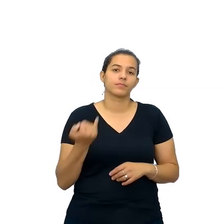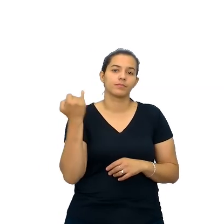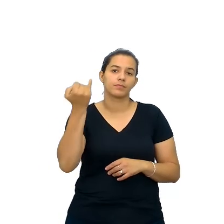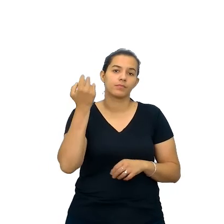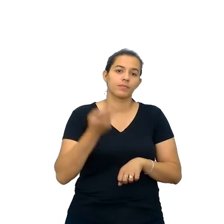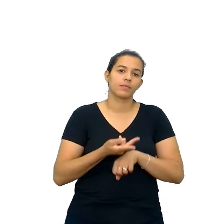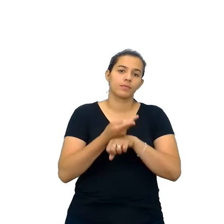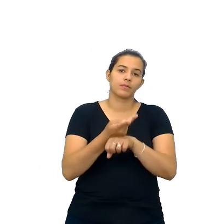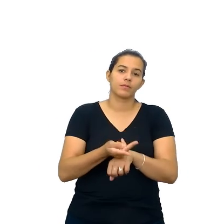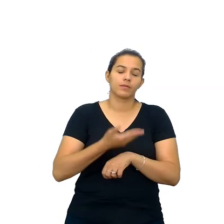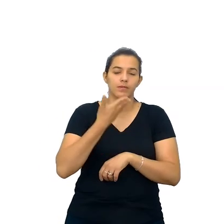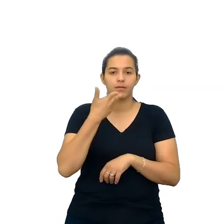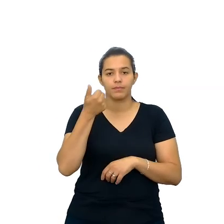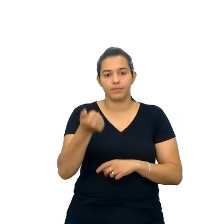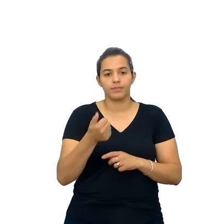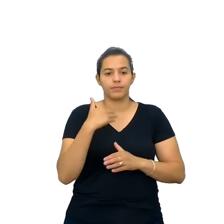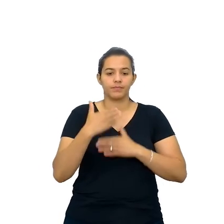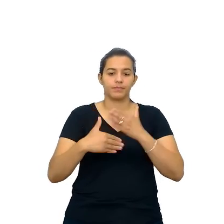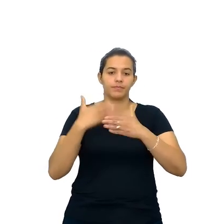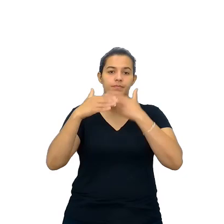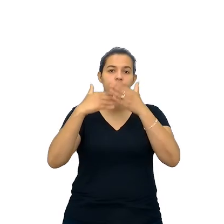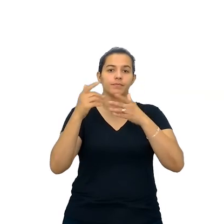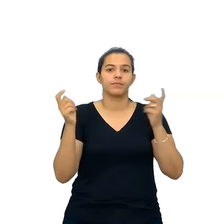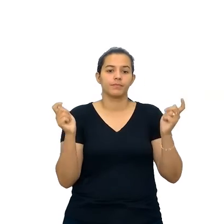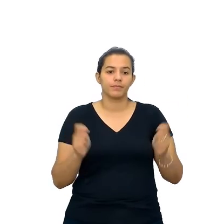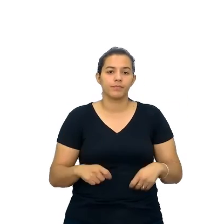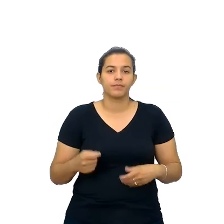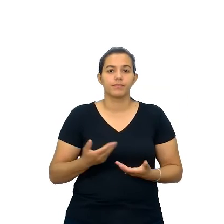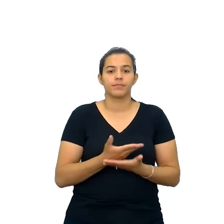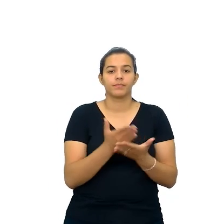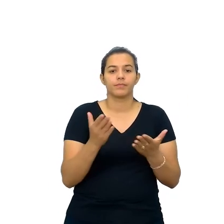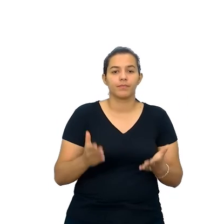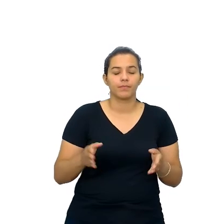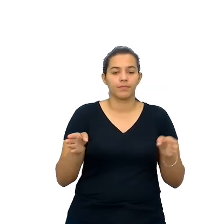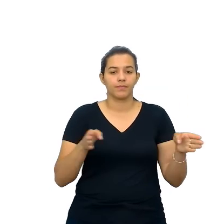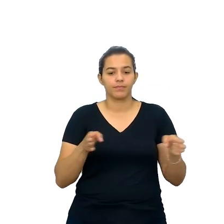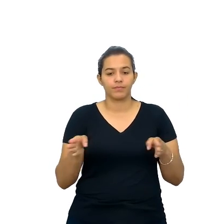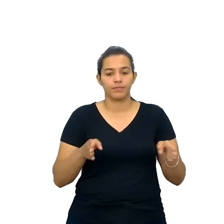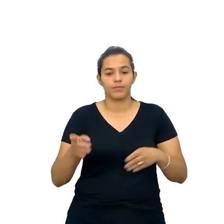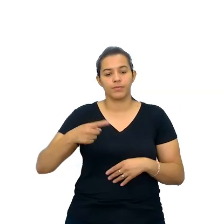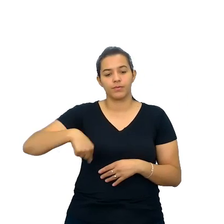melhor alternativa metodológica, né, para o momento